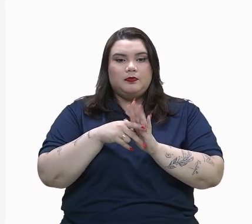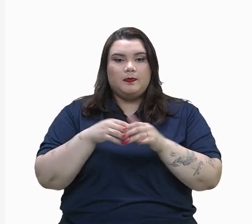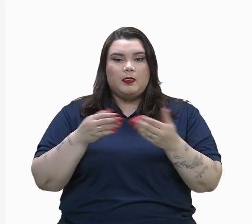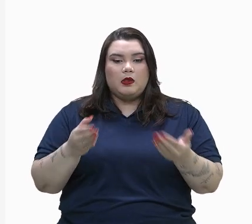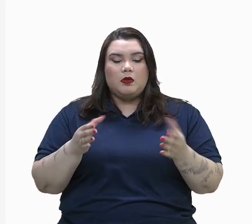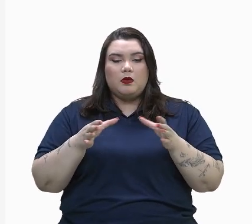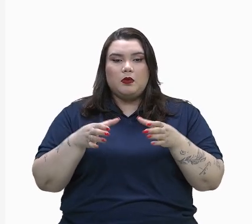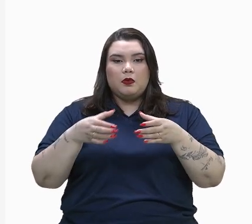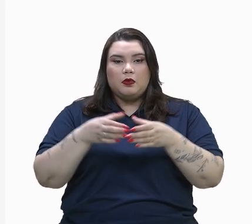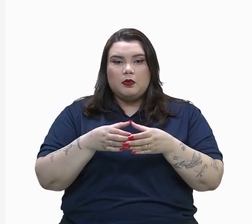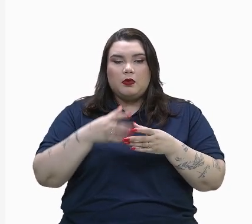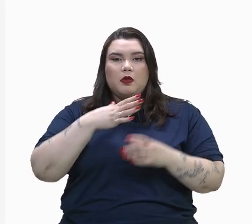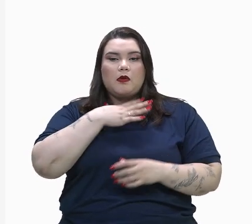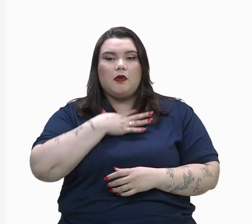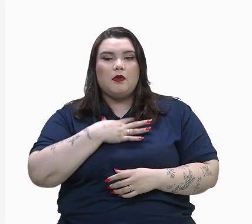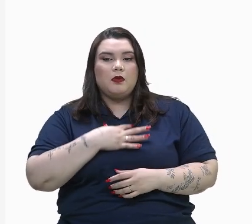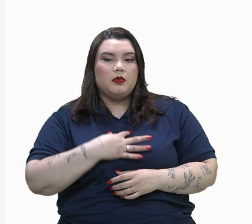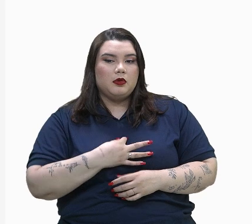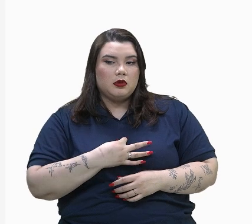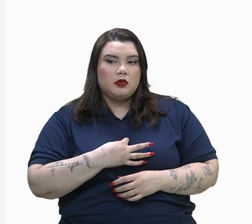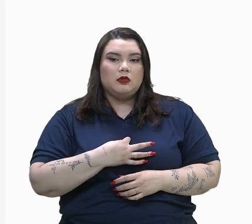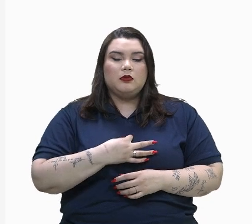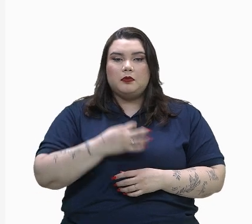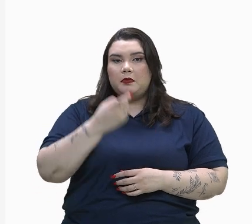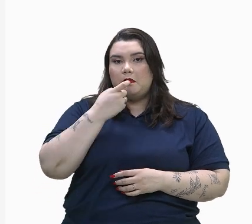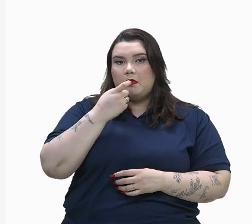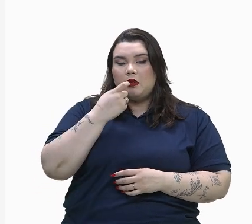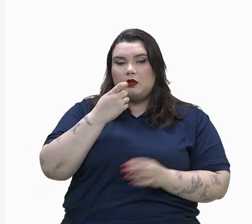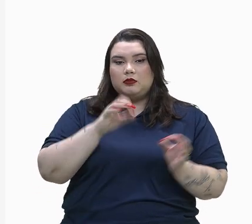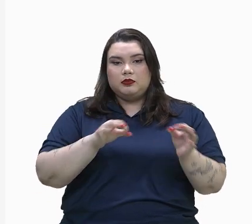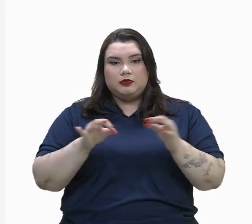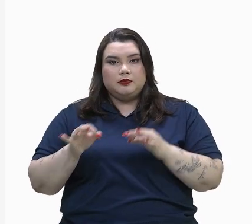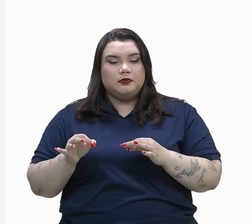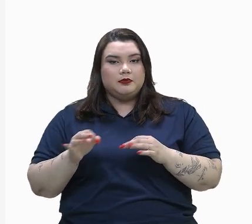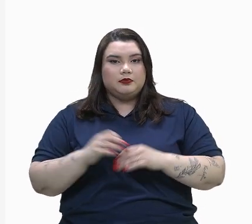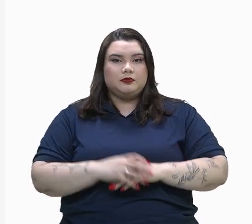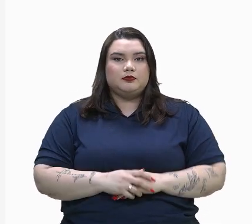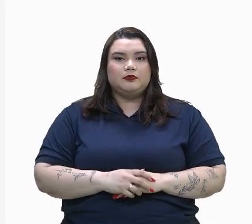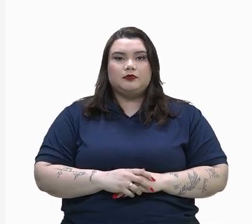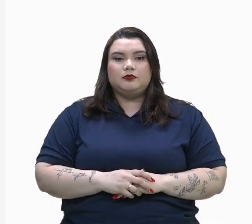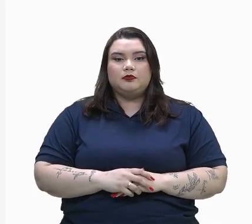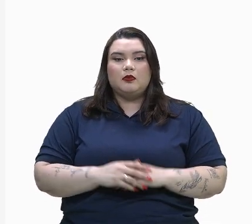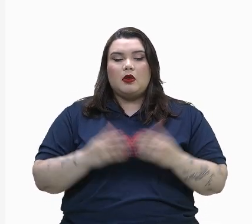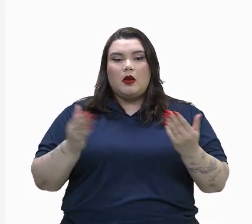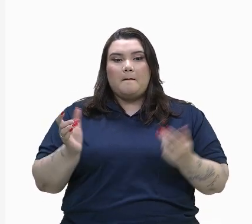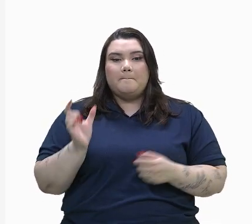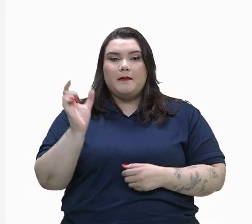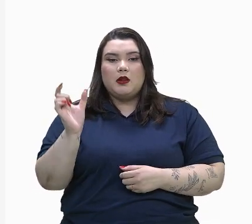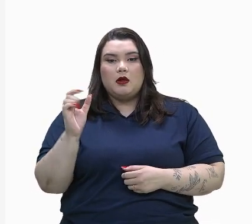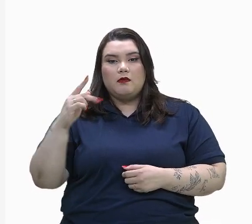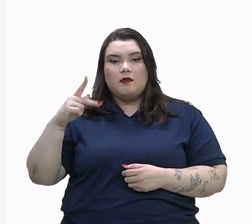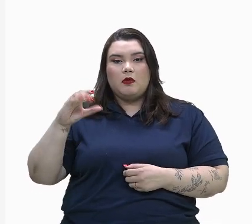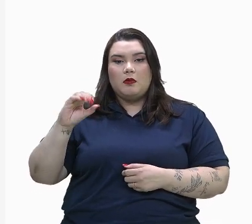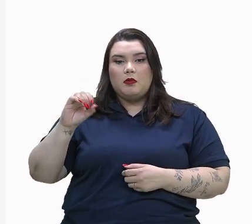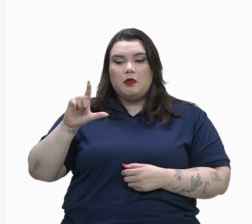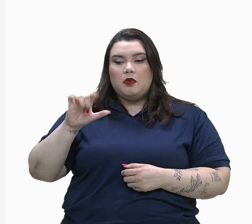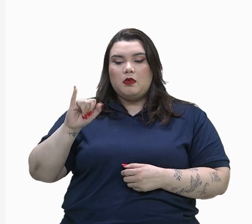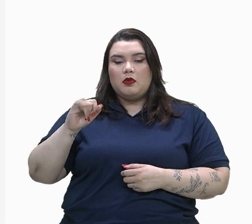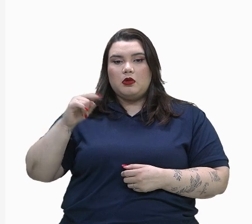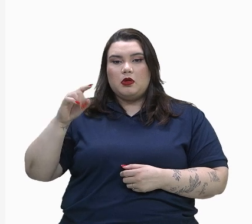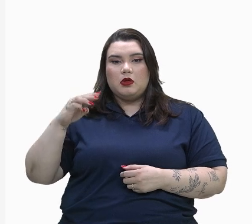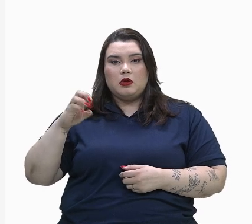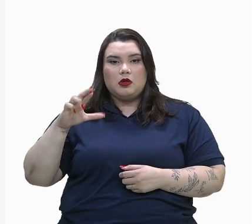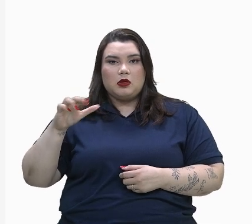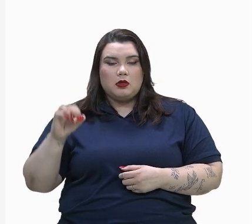conjunto, o colar de pérola, o plástico, né? Fazendo essa analogia. O termo polímero deriva